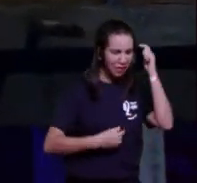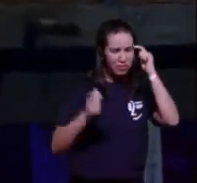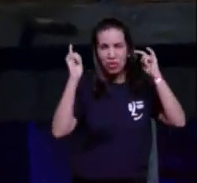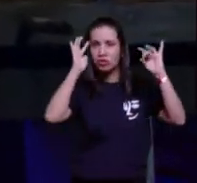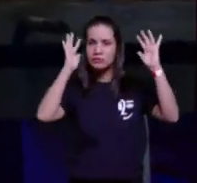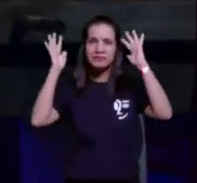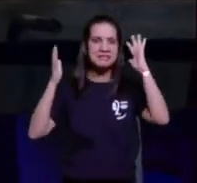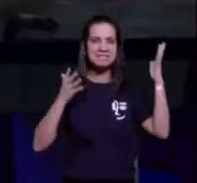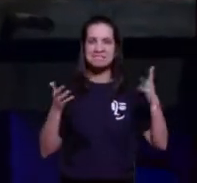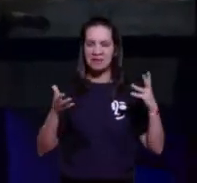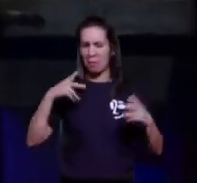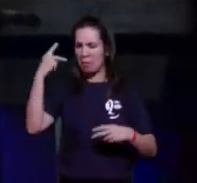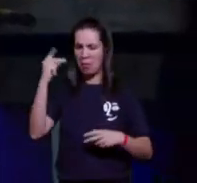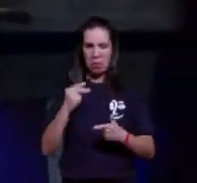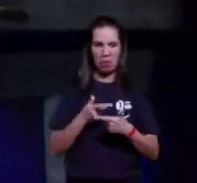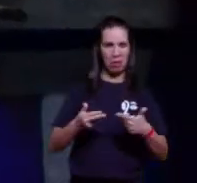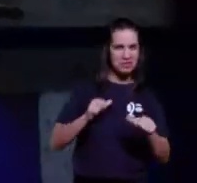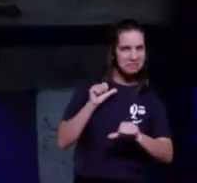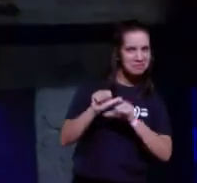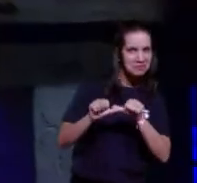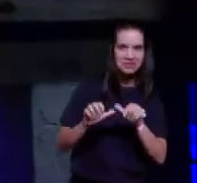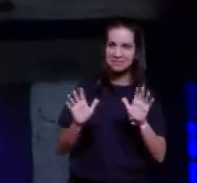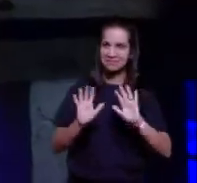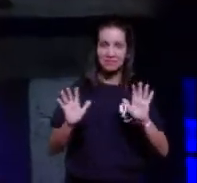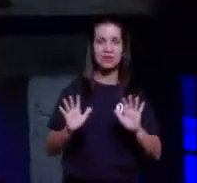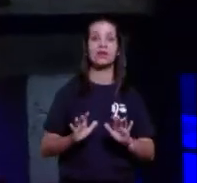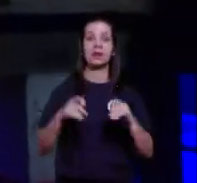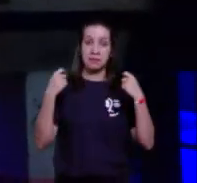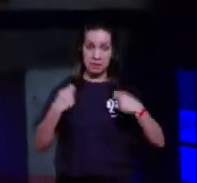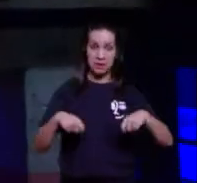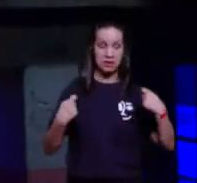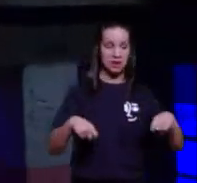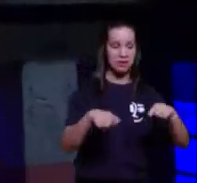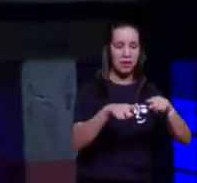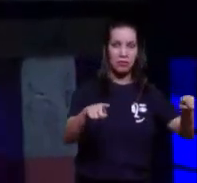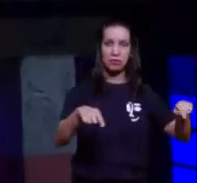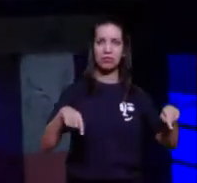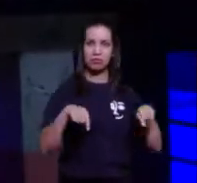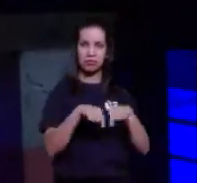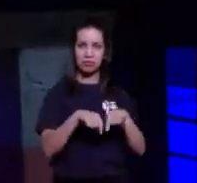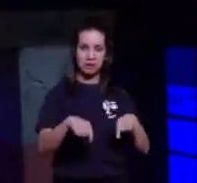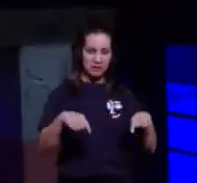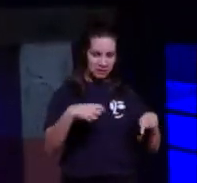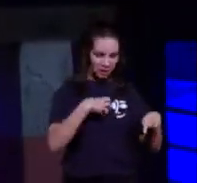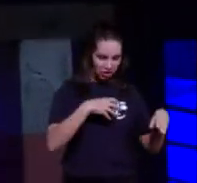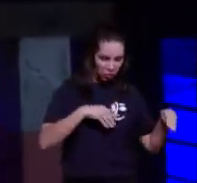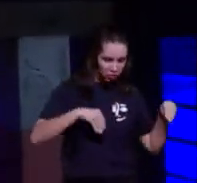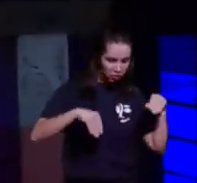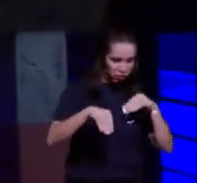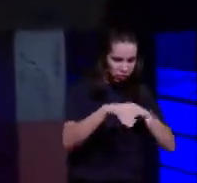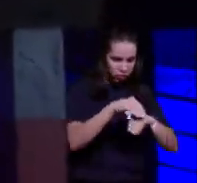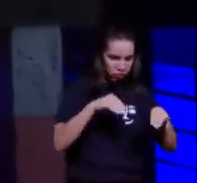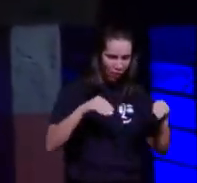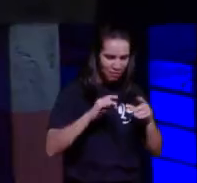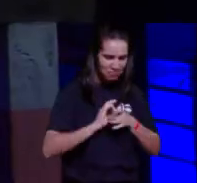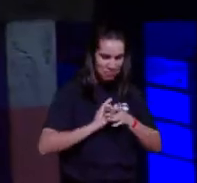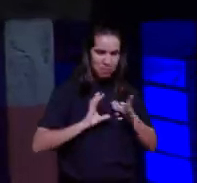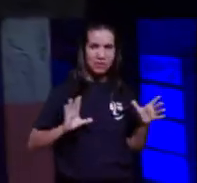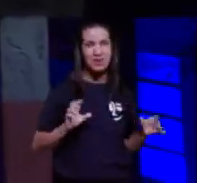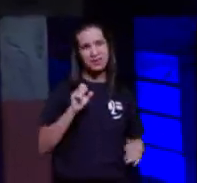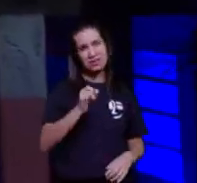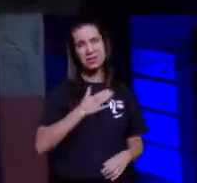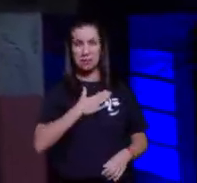não há mandinga que fará mudar. É preciso entrar no terreiro, pisar no terreiro e se permitir. E se ainda assim